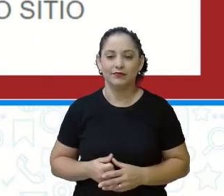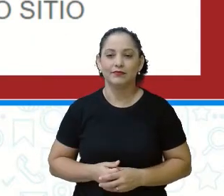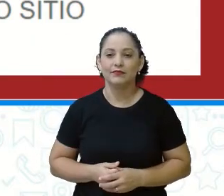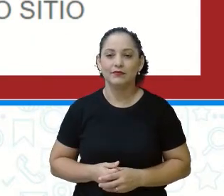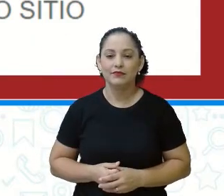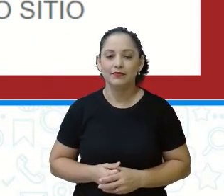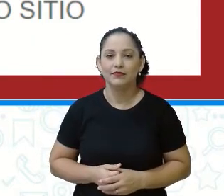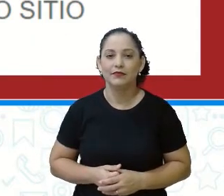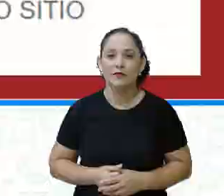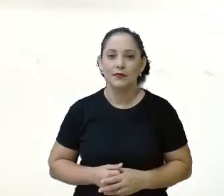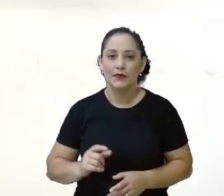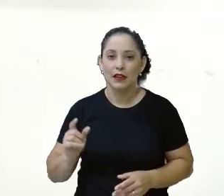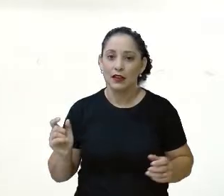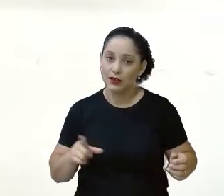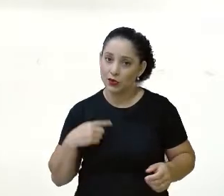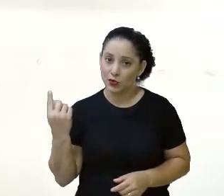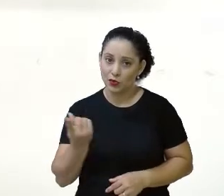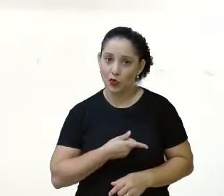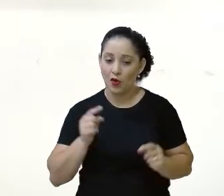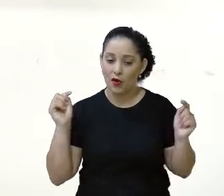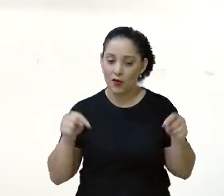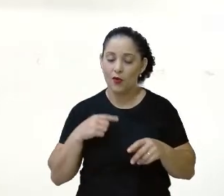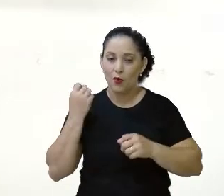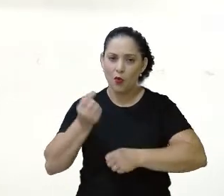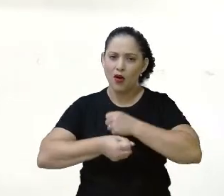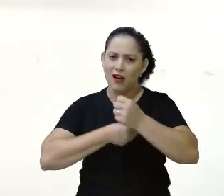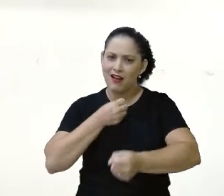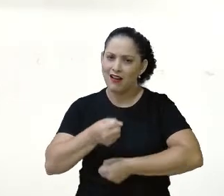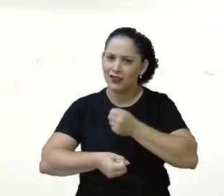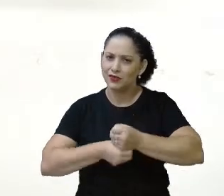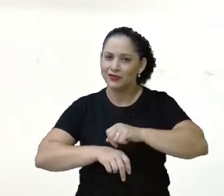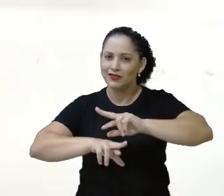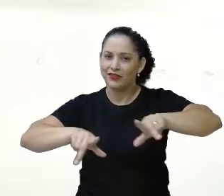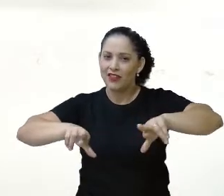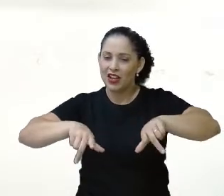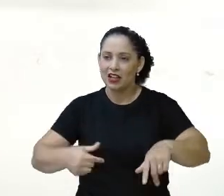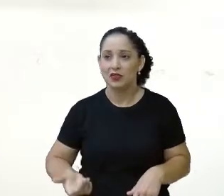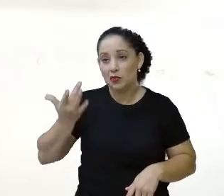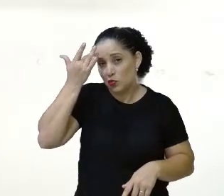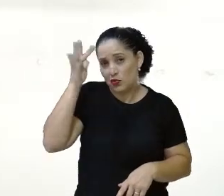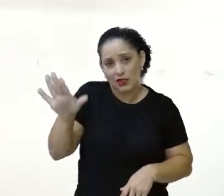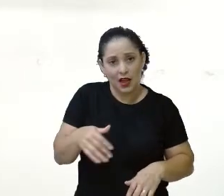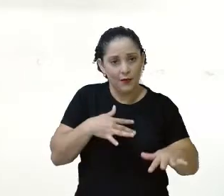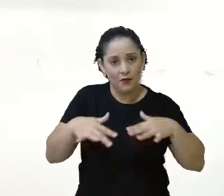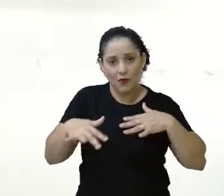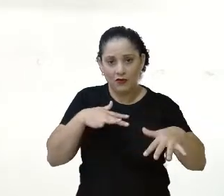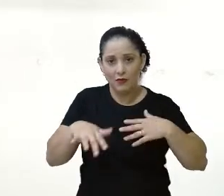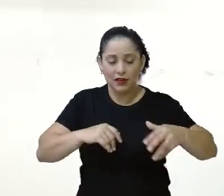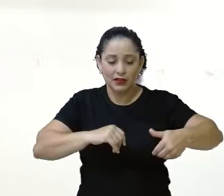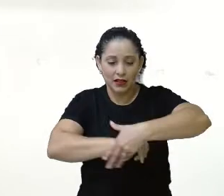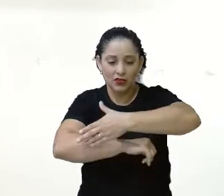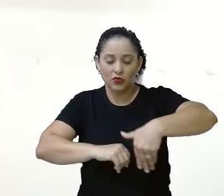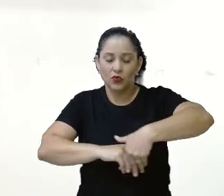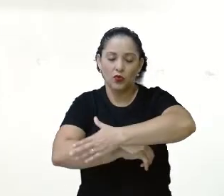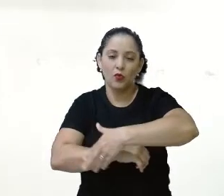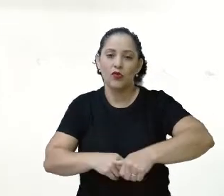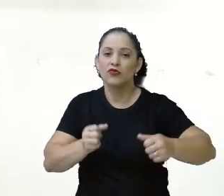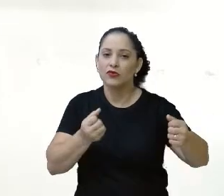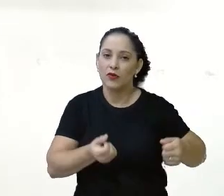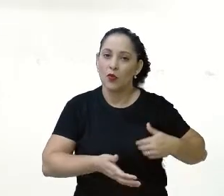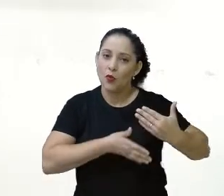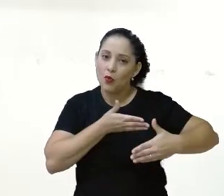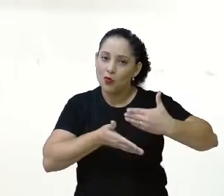estamos num ano muito típico, então a gente não tem certeza se essas manifestações de ruas, elas